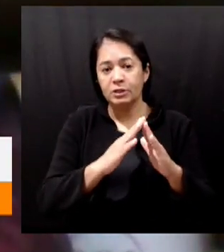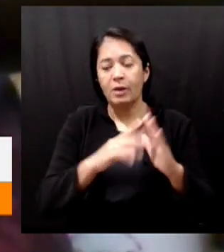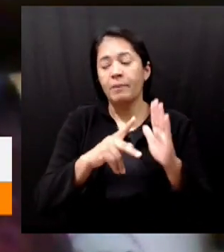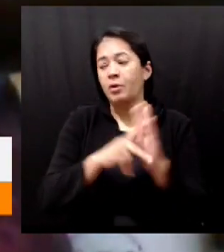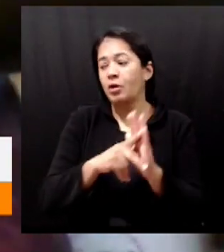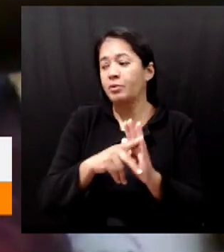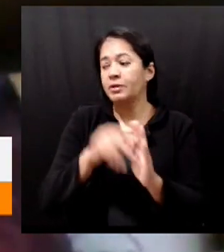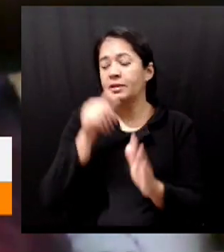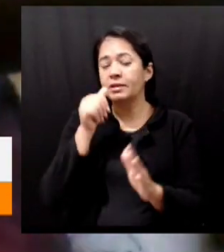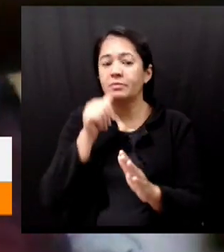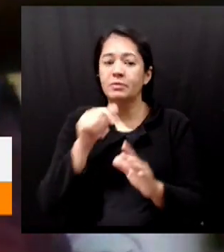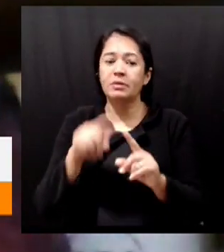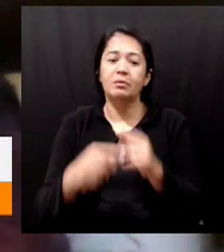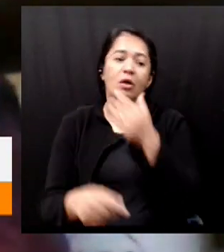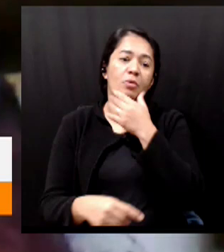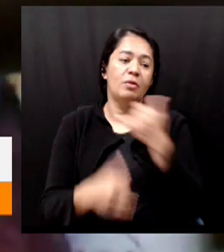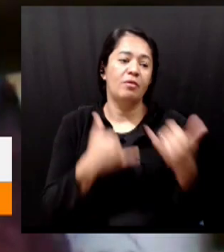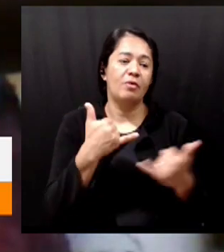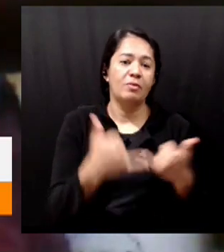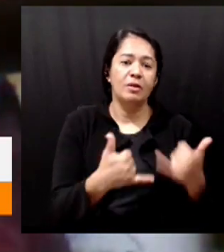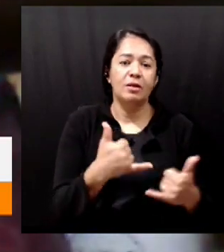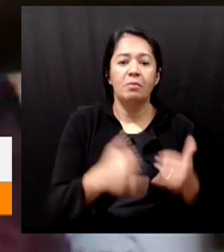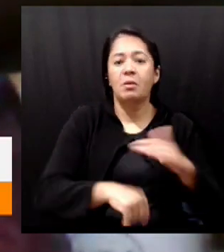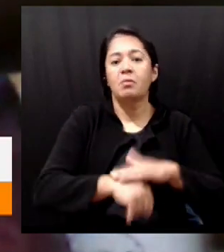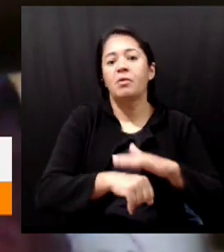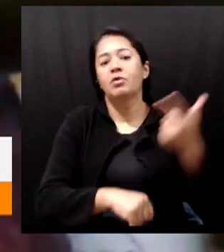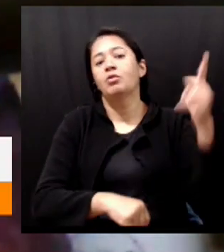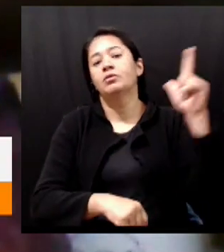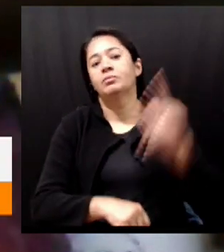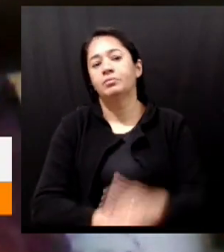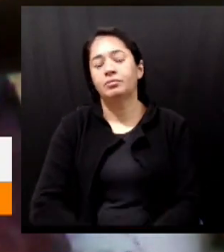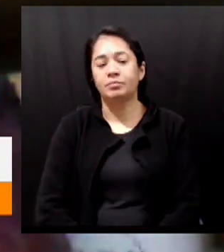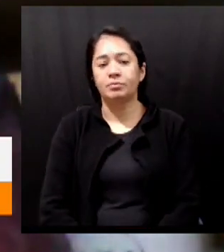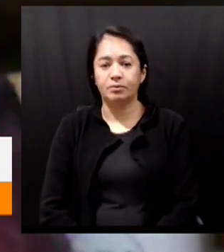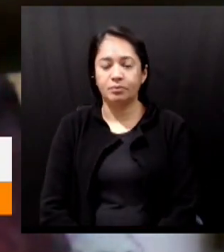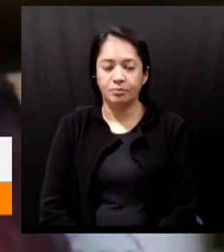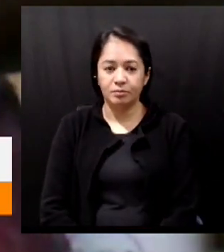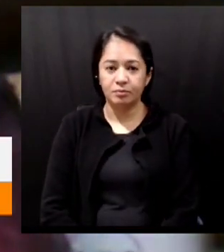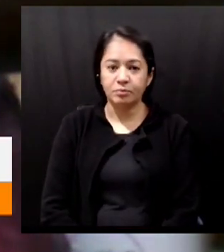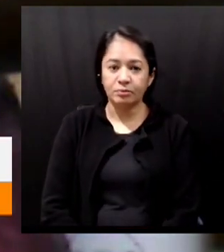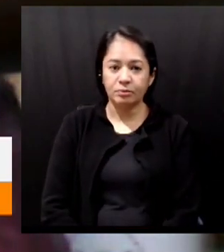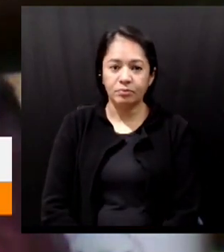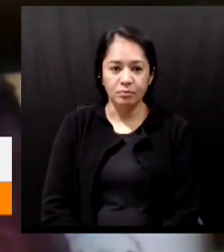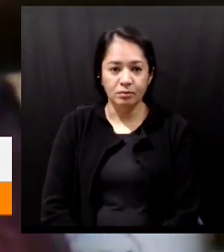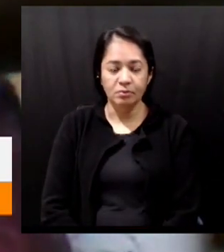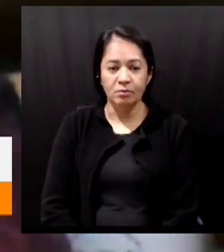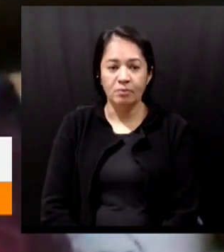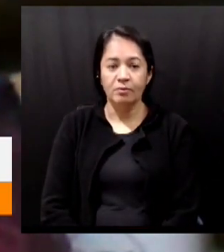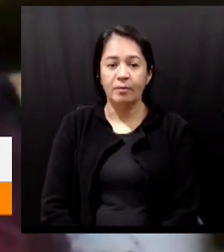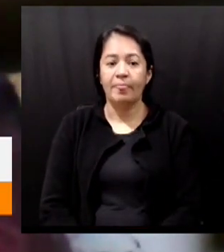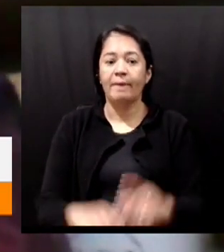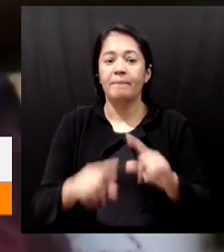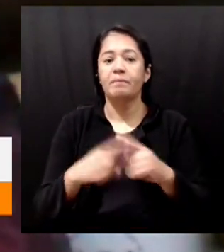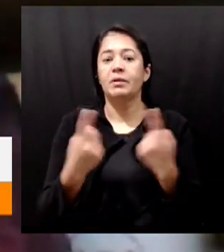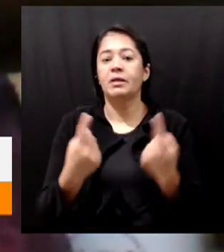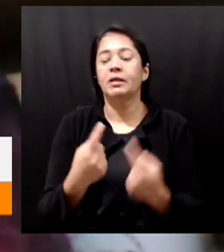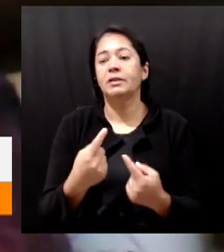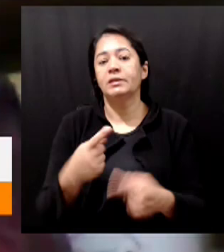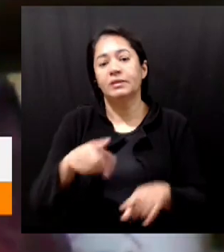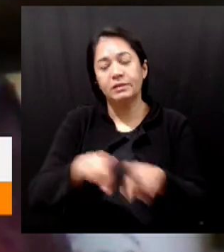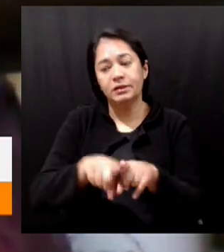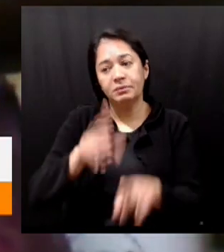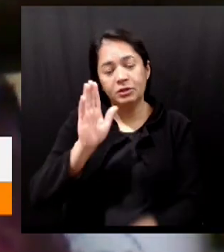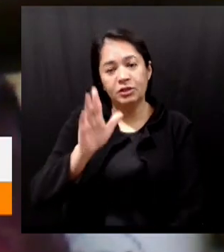vai brincar, vai fazer outras coisas. Porém, existe outras famílias já que já está